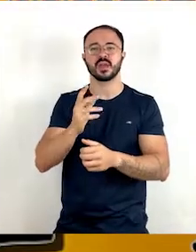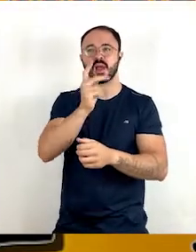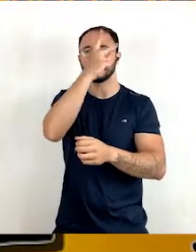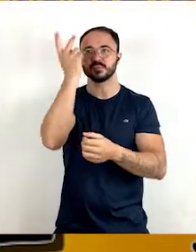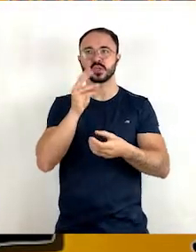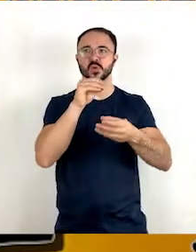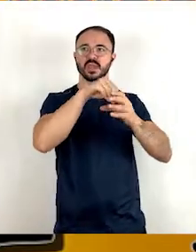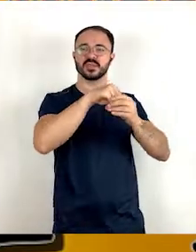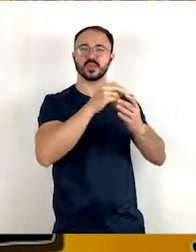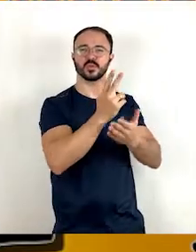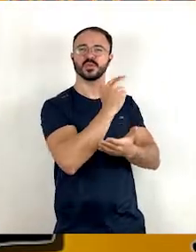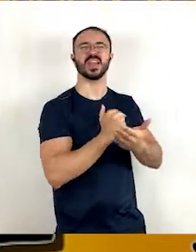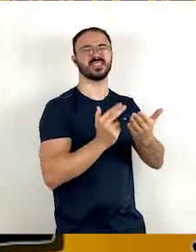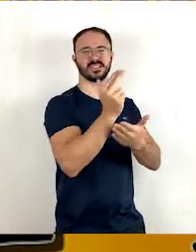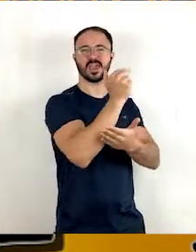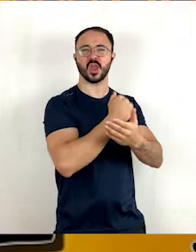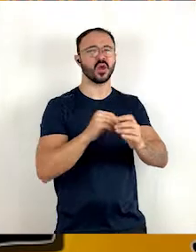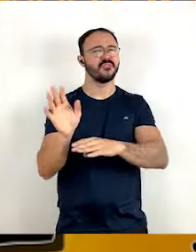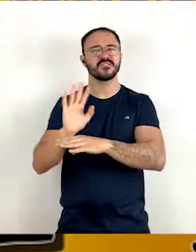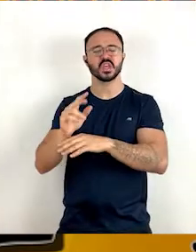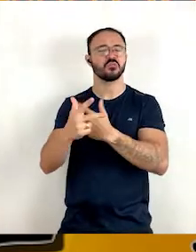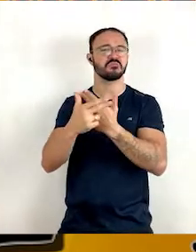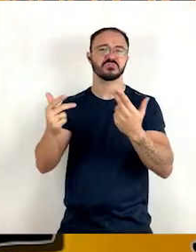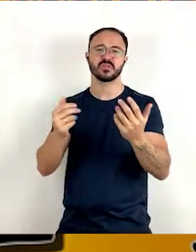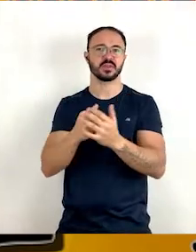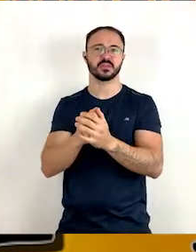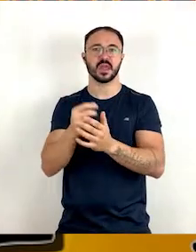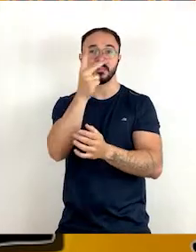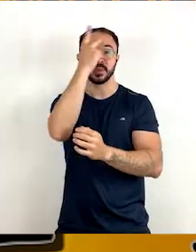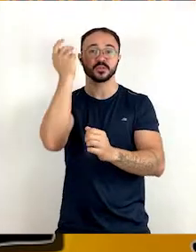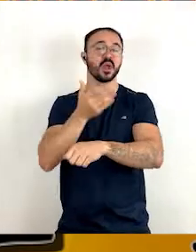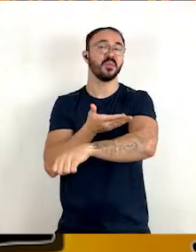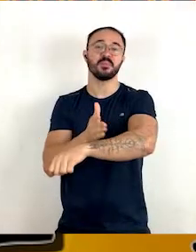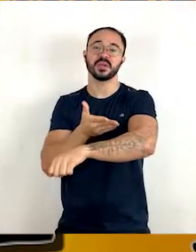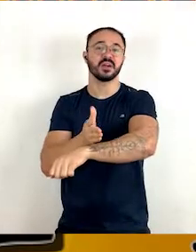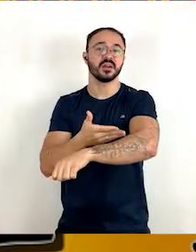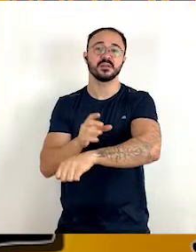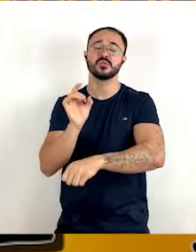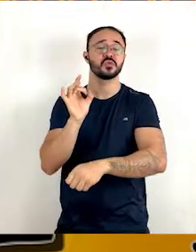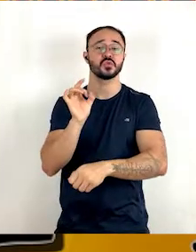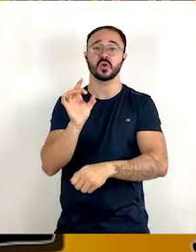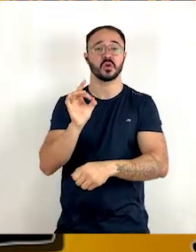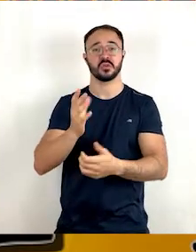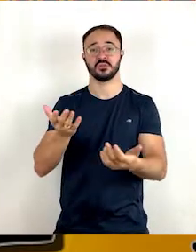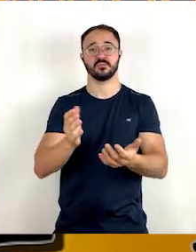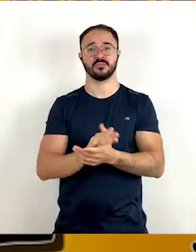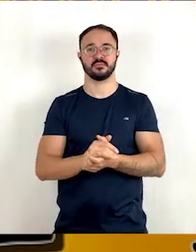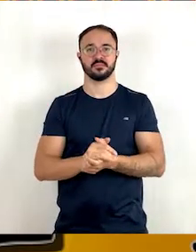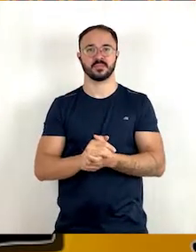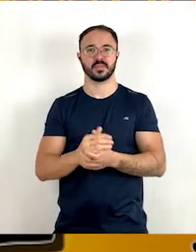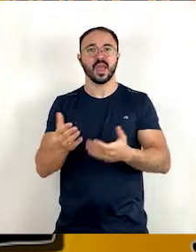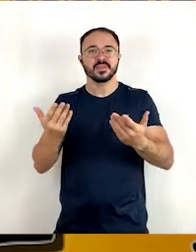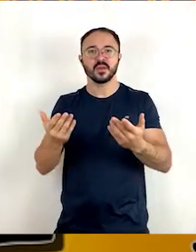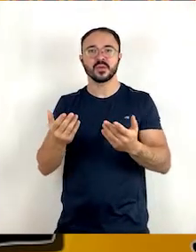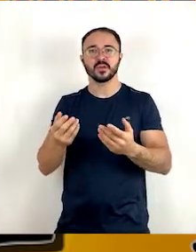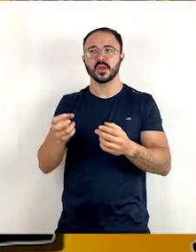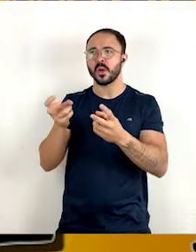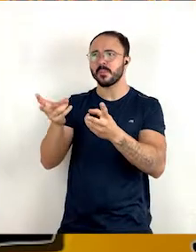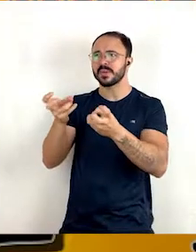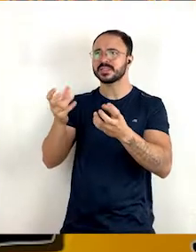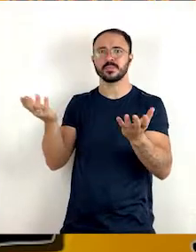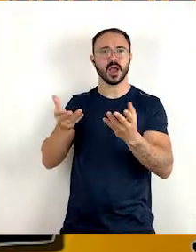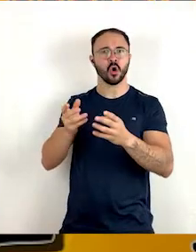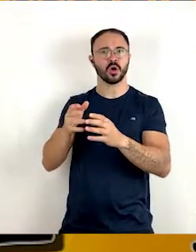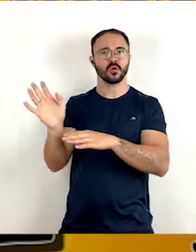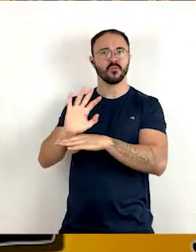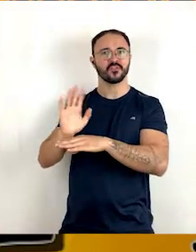de história em quadrinhos, de literatura de maneira geral, os personagens brancos. Tá? Então, quando nós trazemos esse filme, o